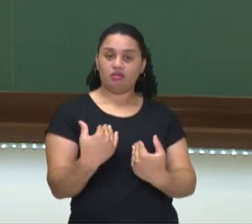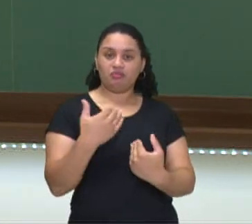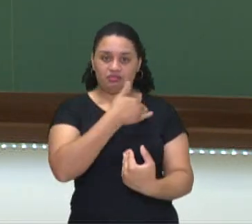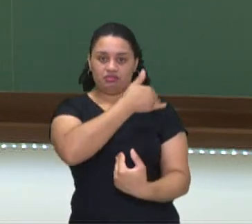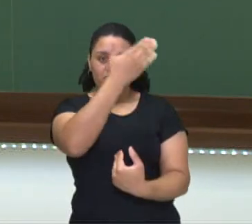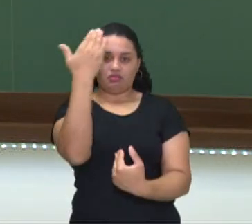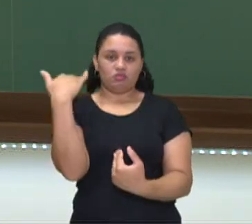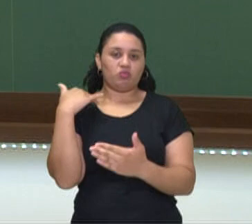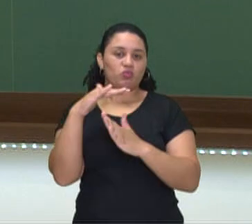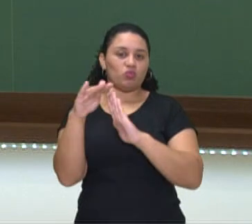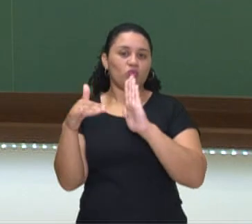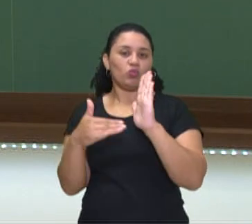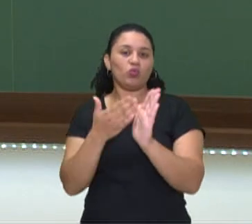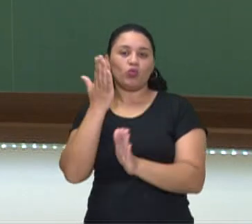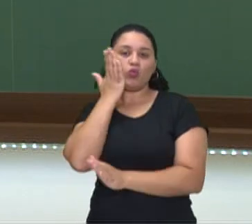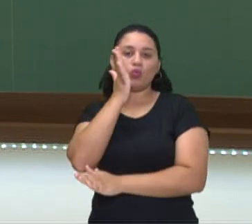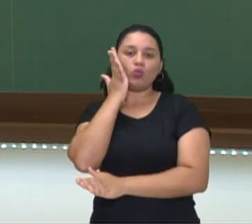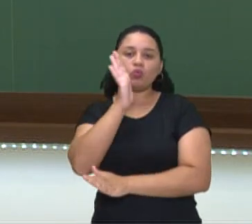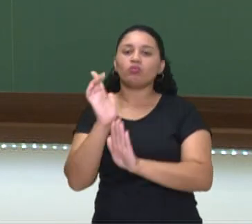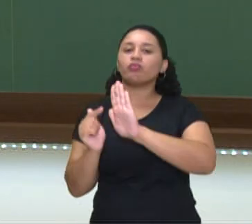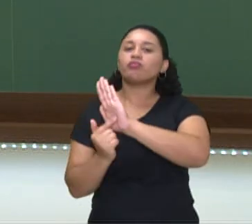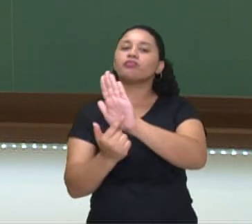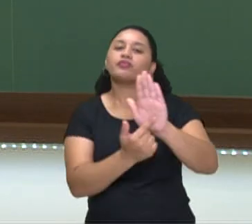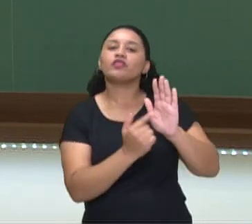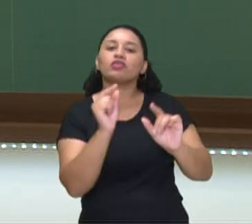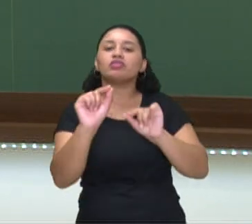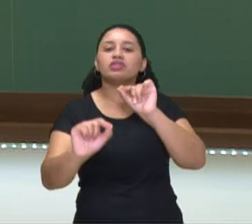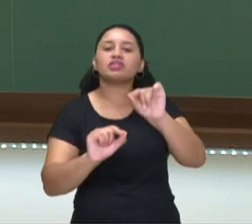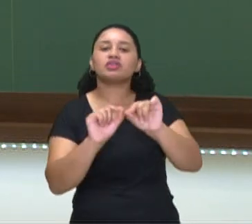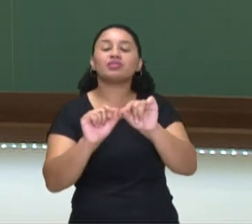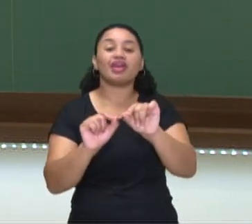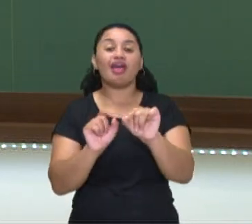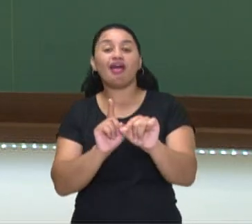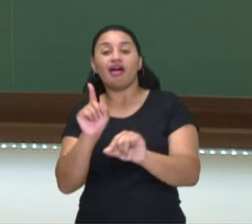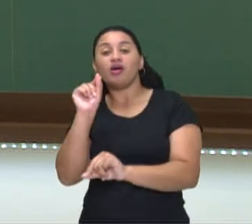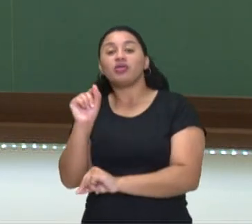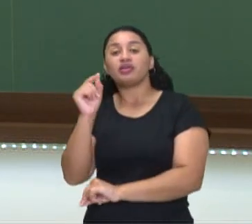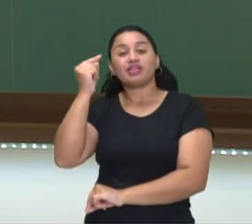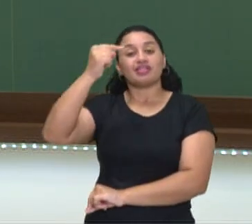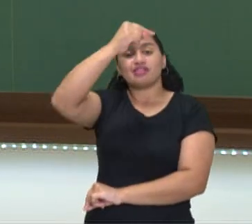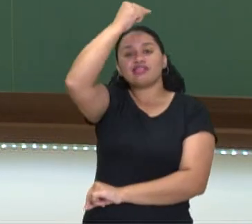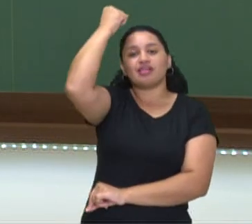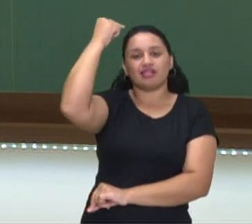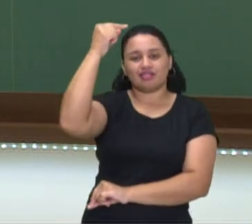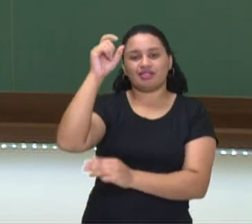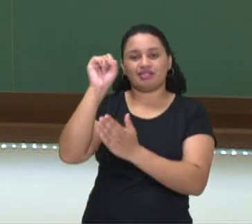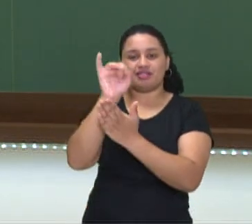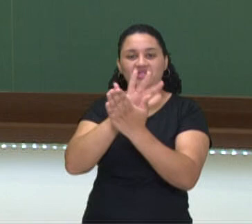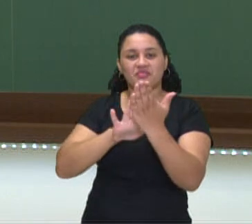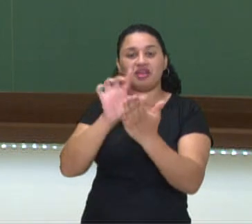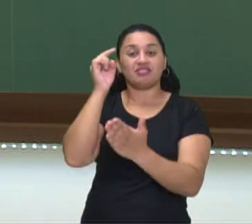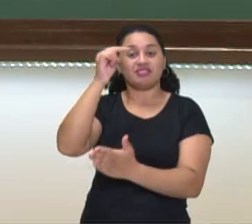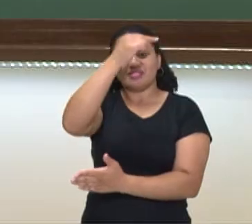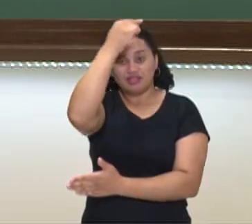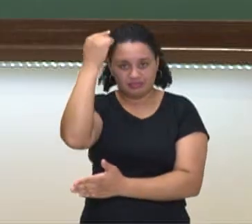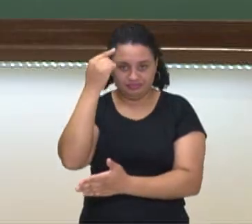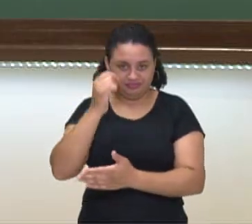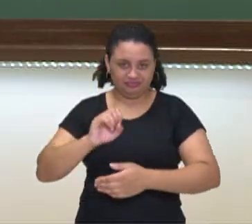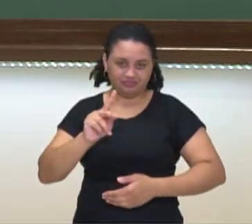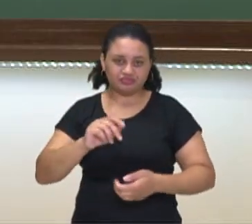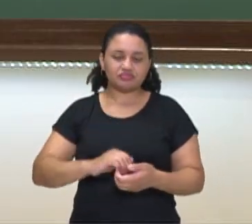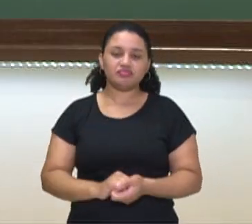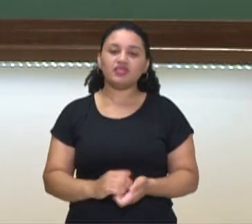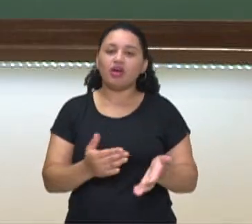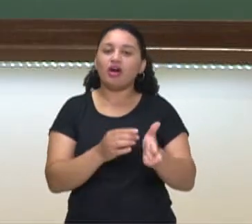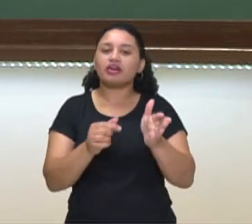simbolizando, né, o alto nível, a santidade dessa figura. Bom, vamos ao